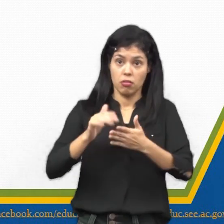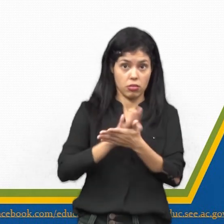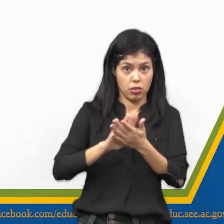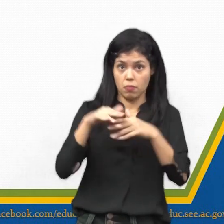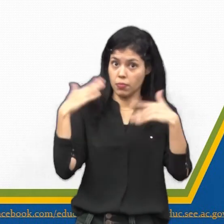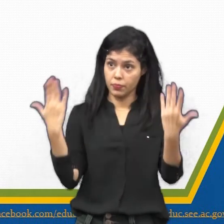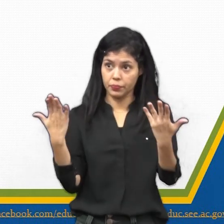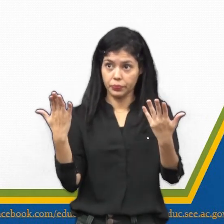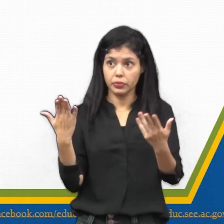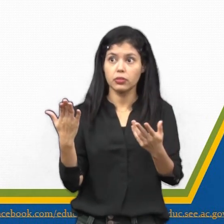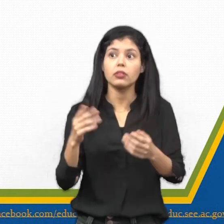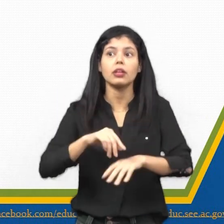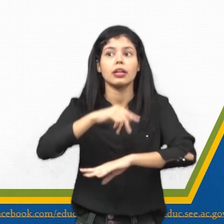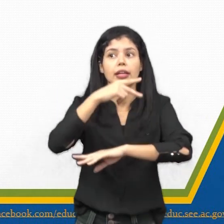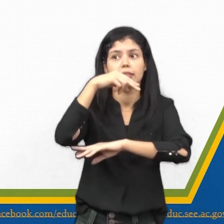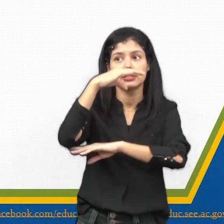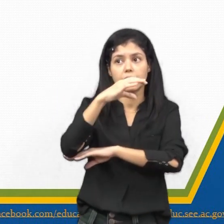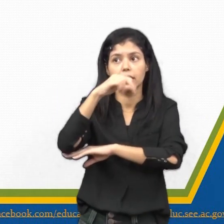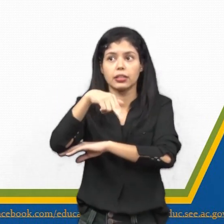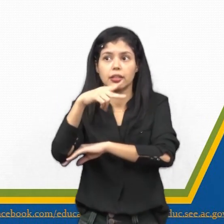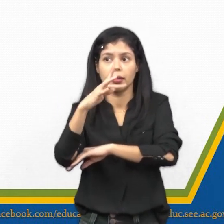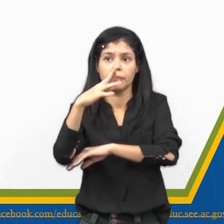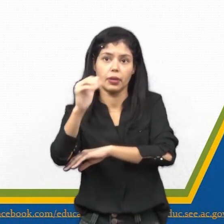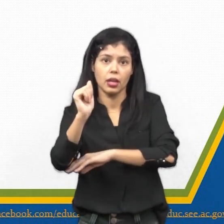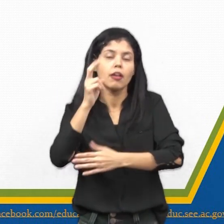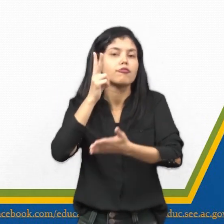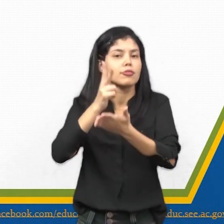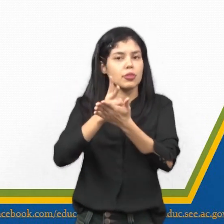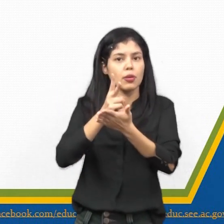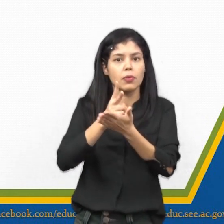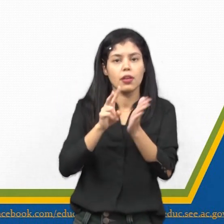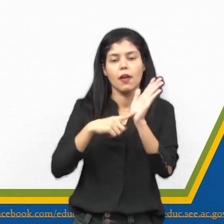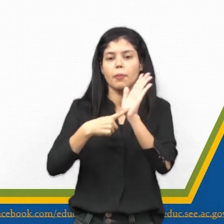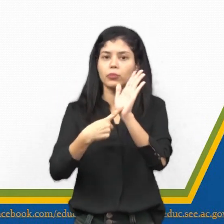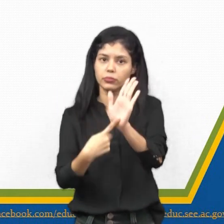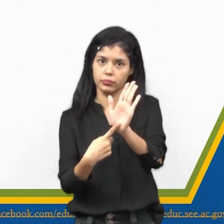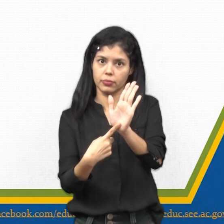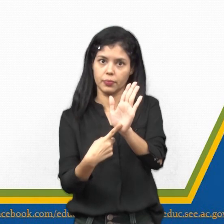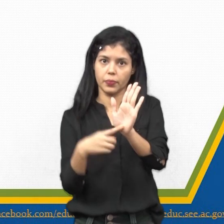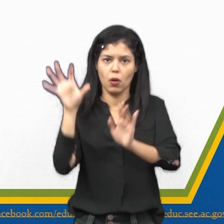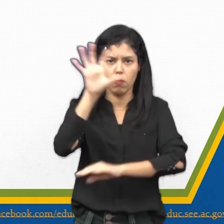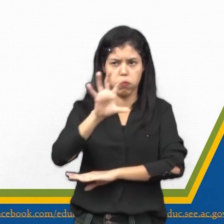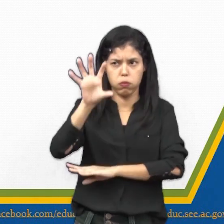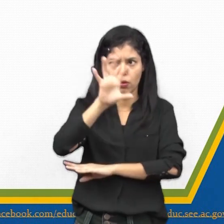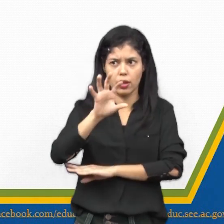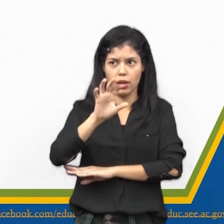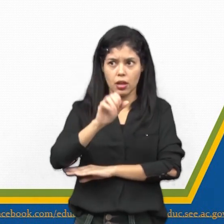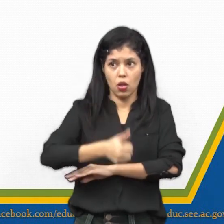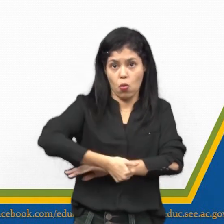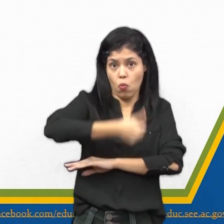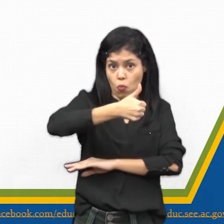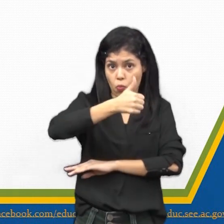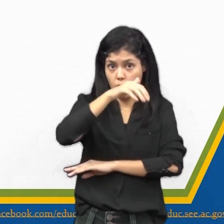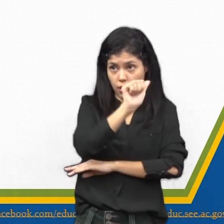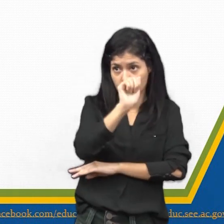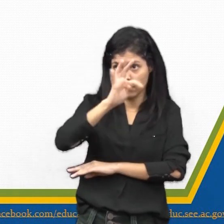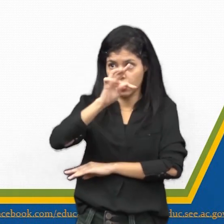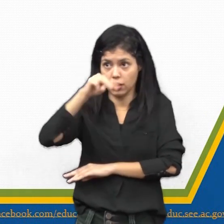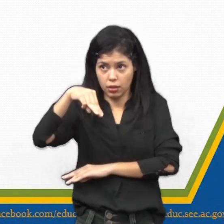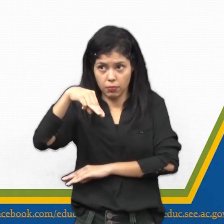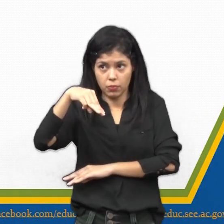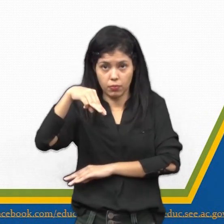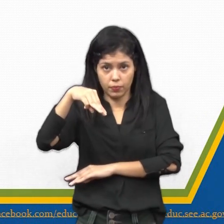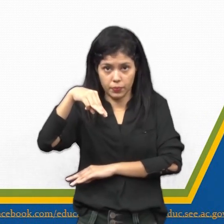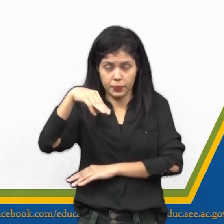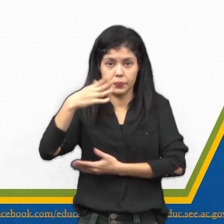que, na CNTP, o gás ele vai sempre apresentar uma pressão de 1 atmosfera,